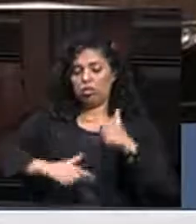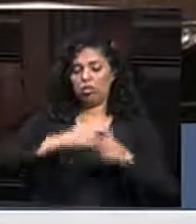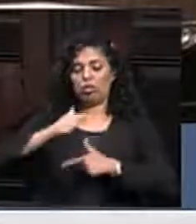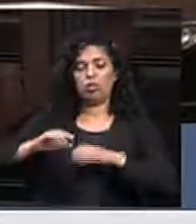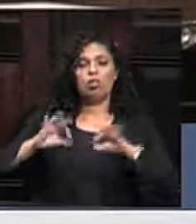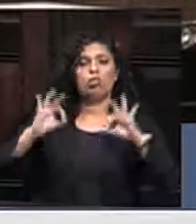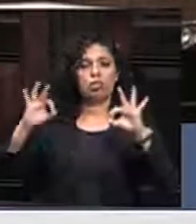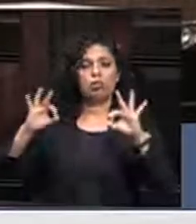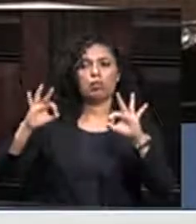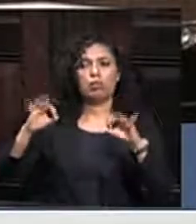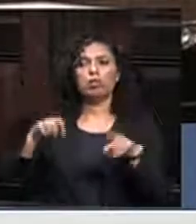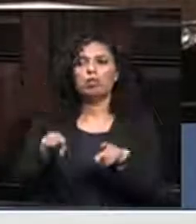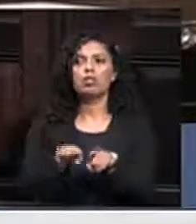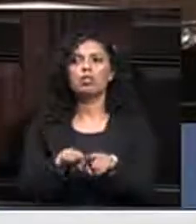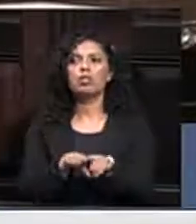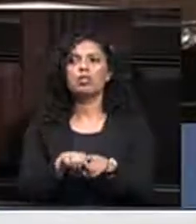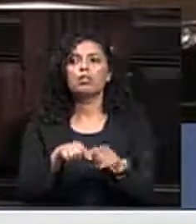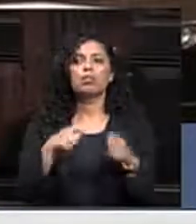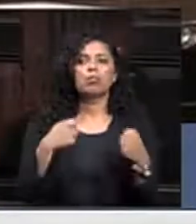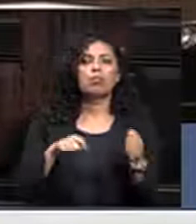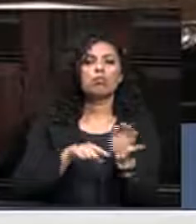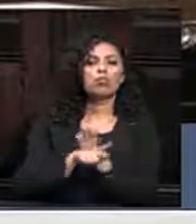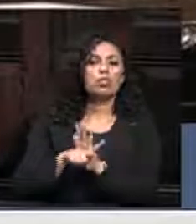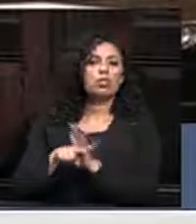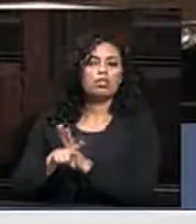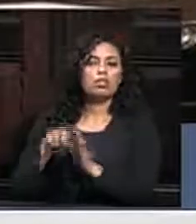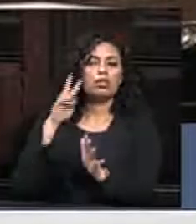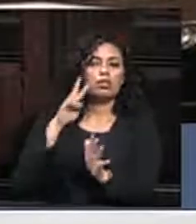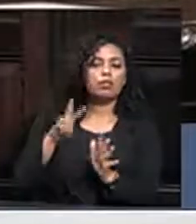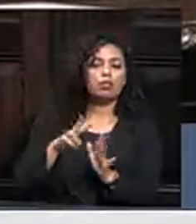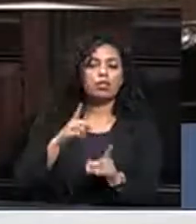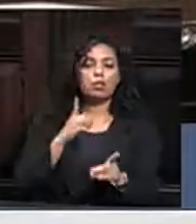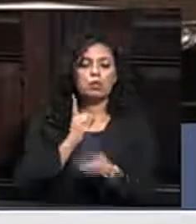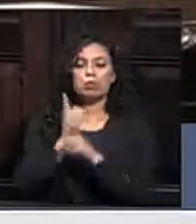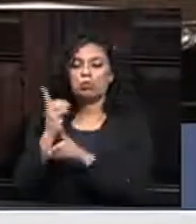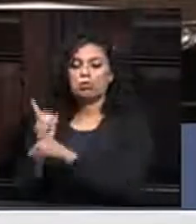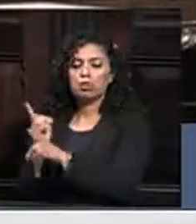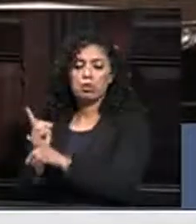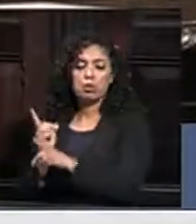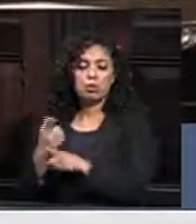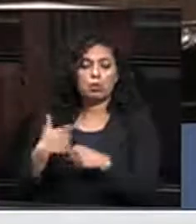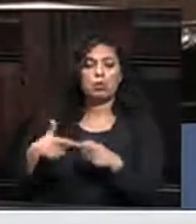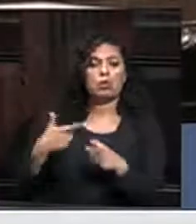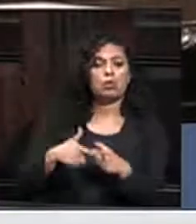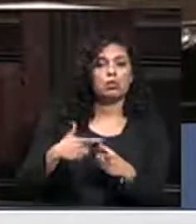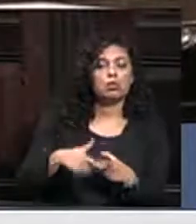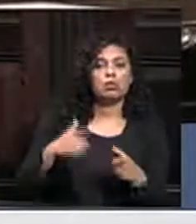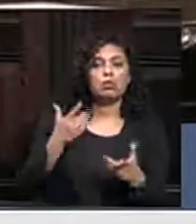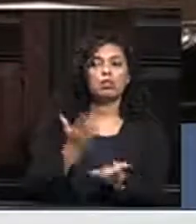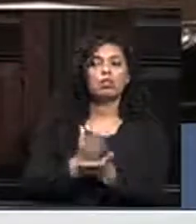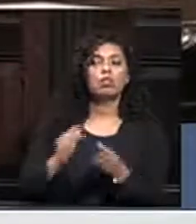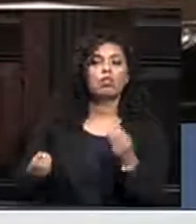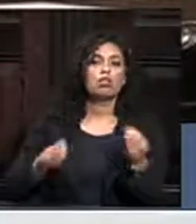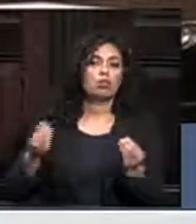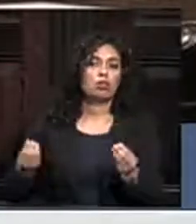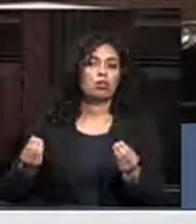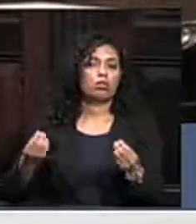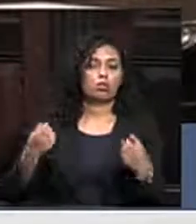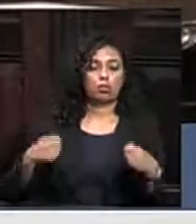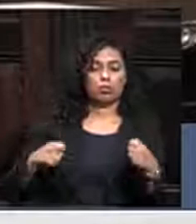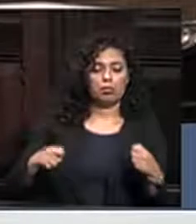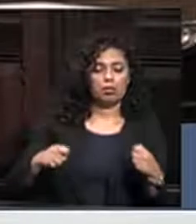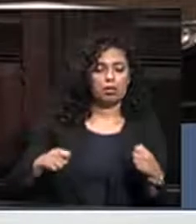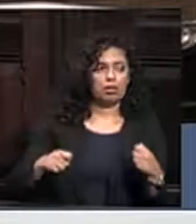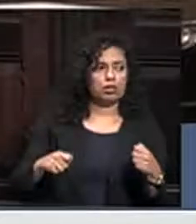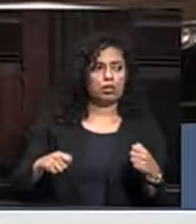Ele tem que traçar estratégias para diminuir a sonegação, ele tem que traçar